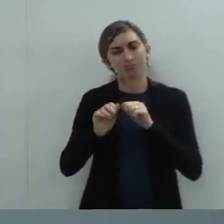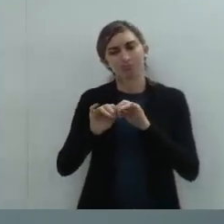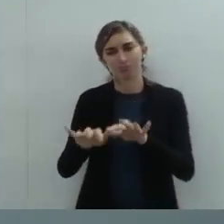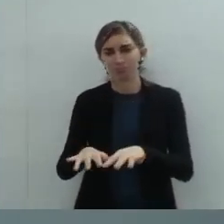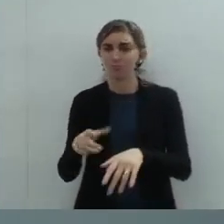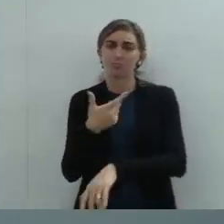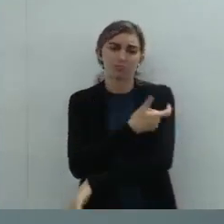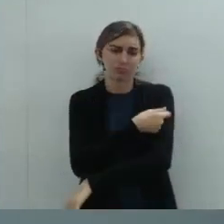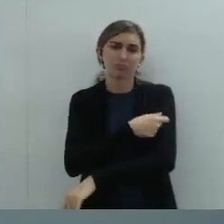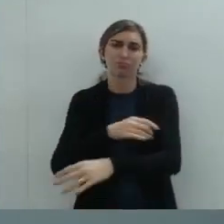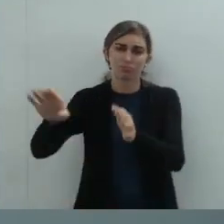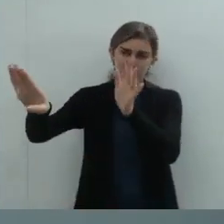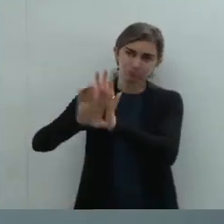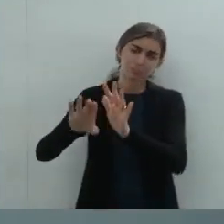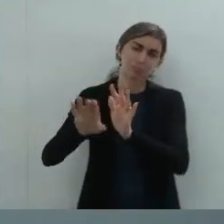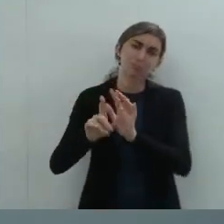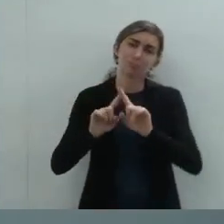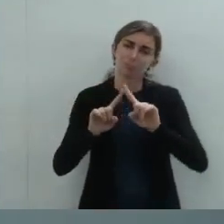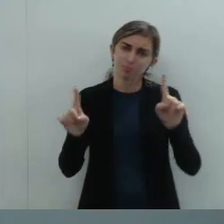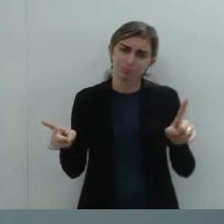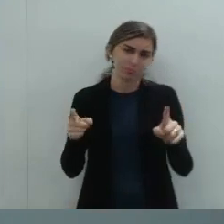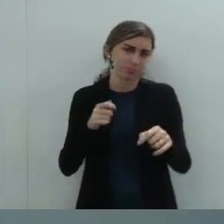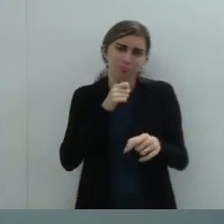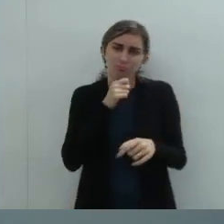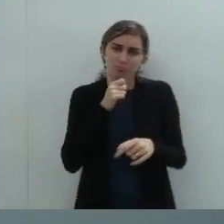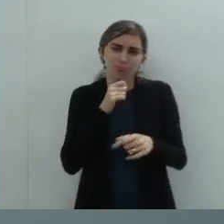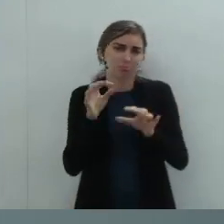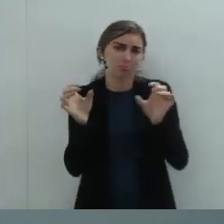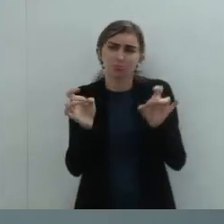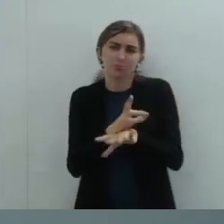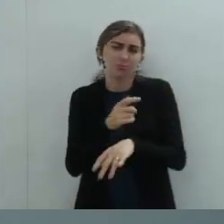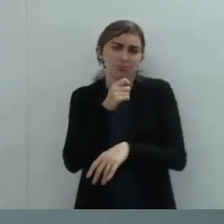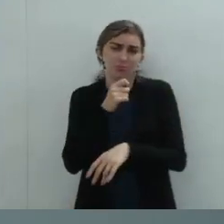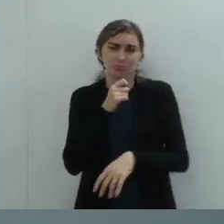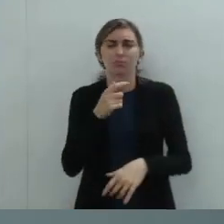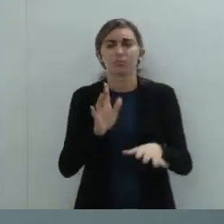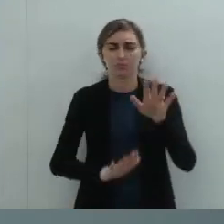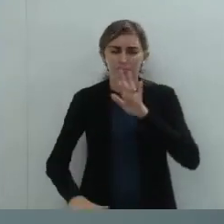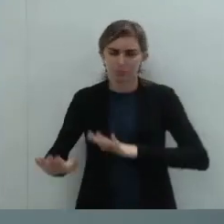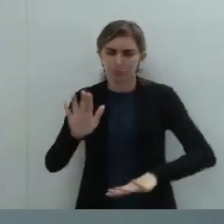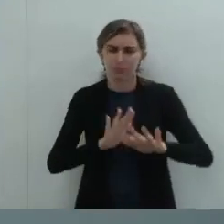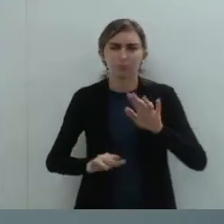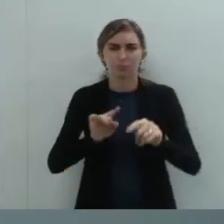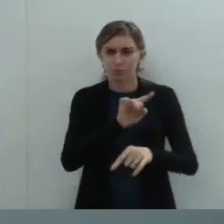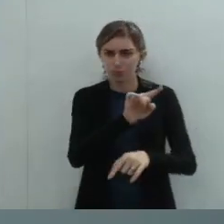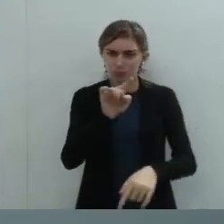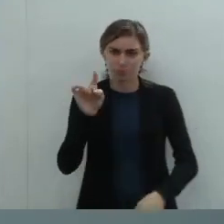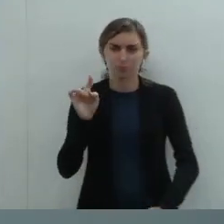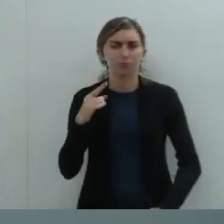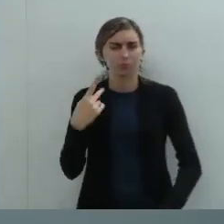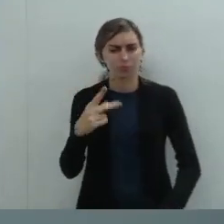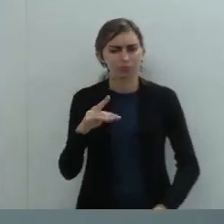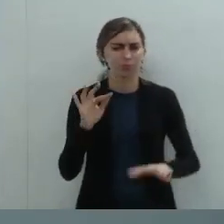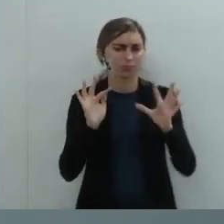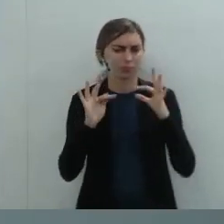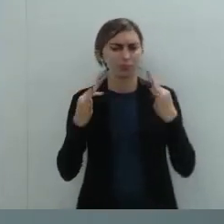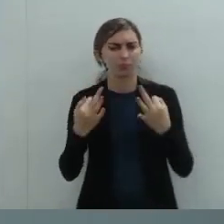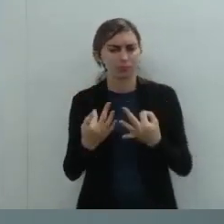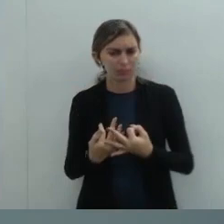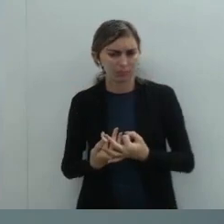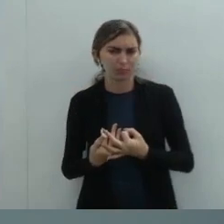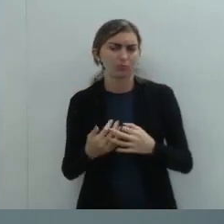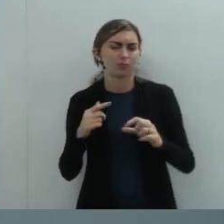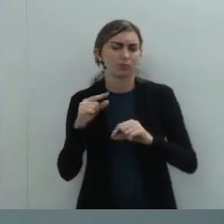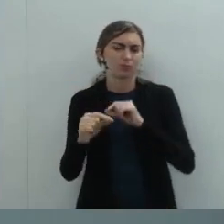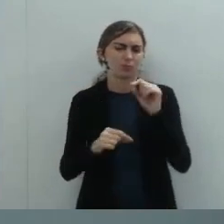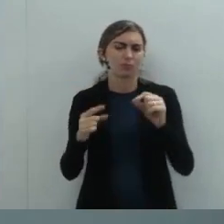vacinas estão vindo, mas ainda não é o suficiente. Então a gente precisa cuidar para cuidar de você e da sua família, né, e de